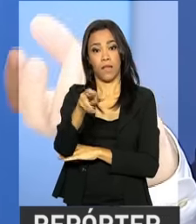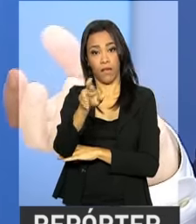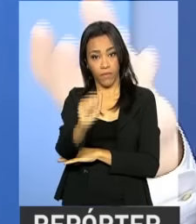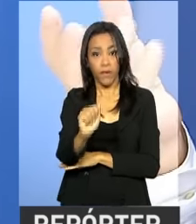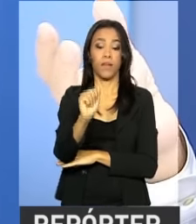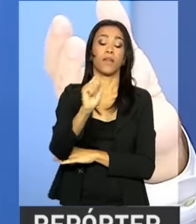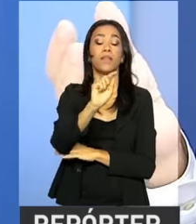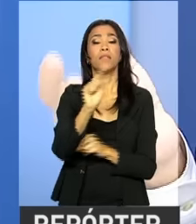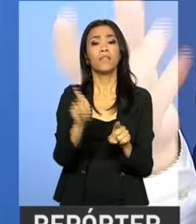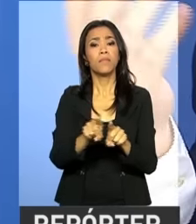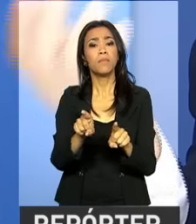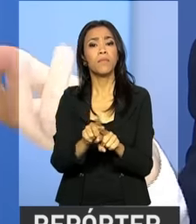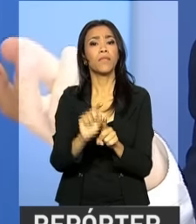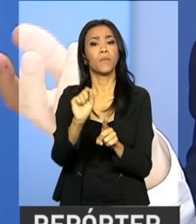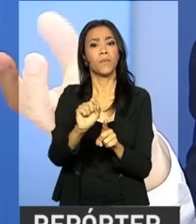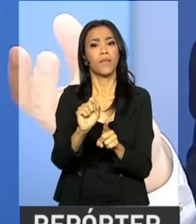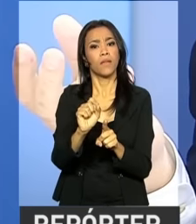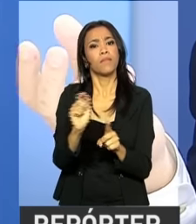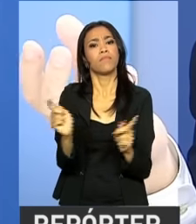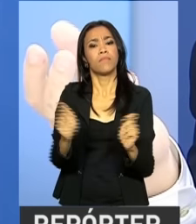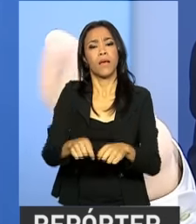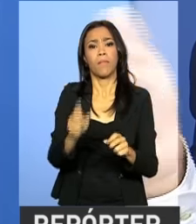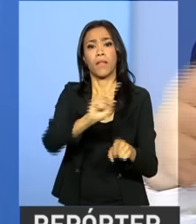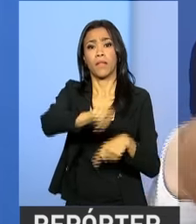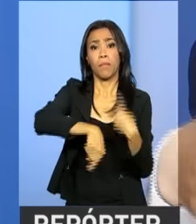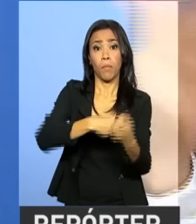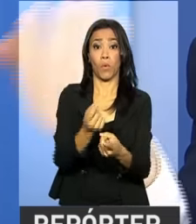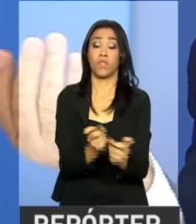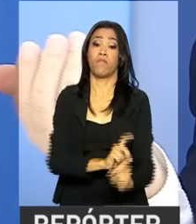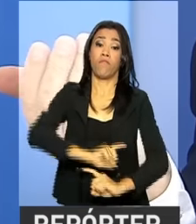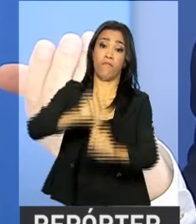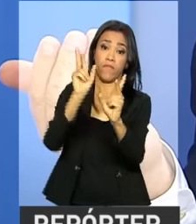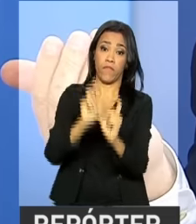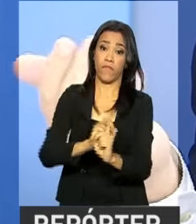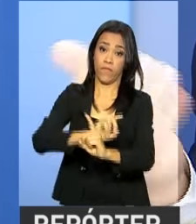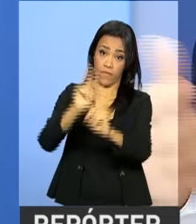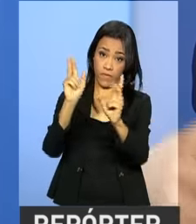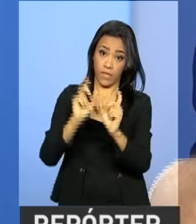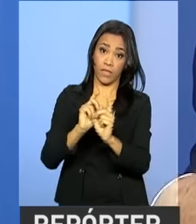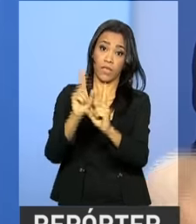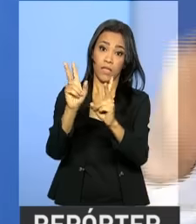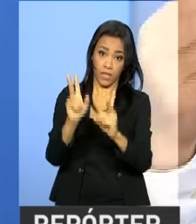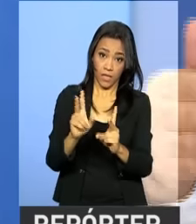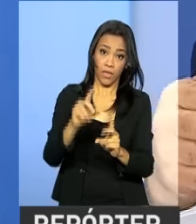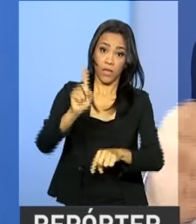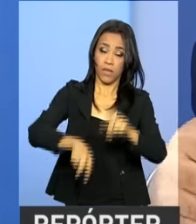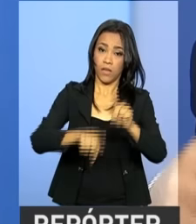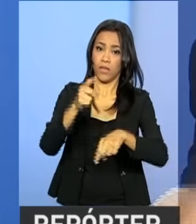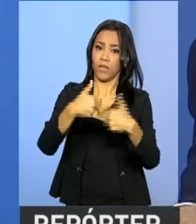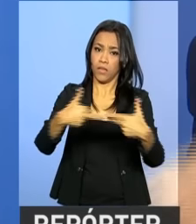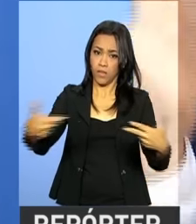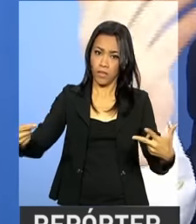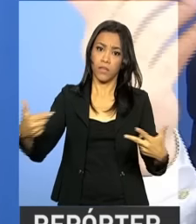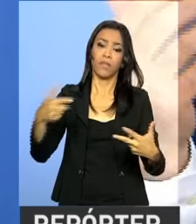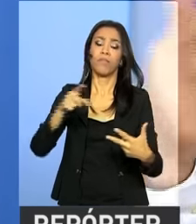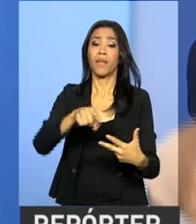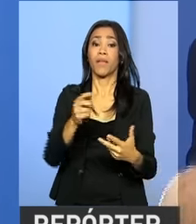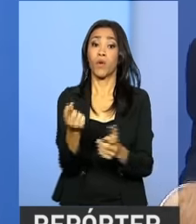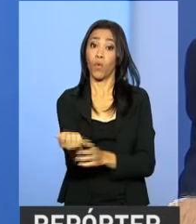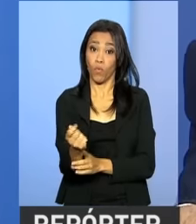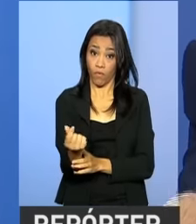uma condição de importação no segundo momento, no final da primeira safra, para que não possamos deixar o